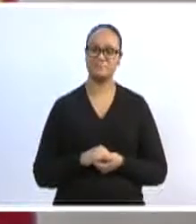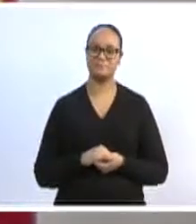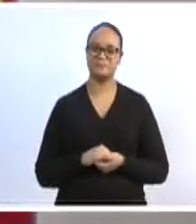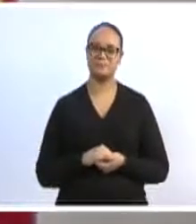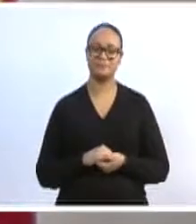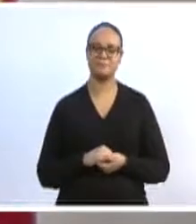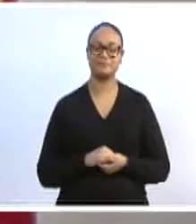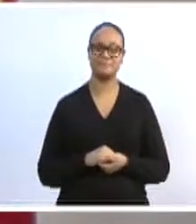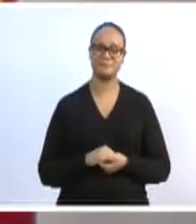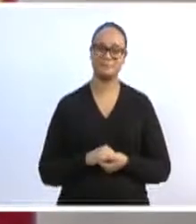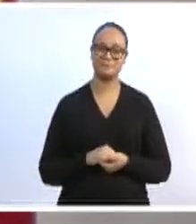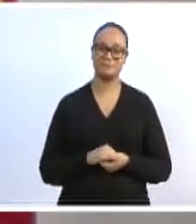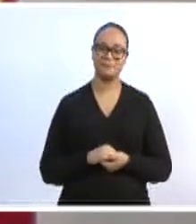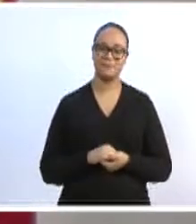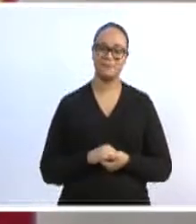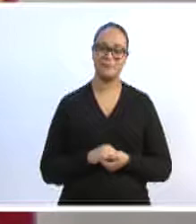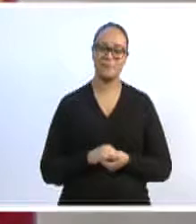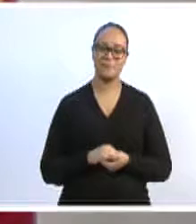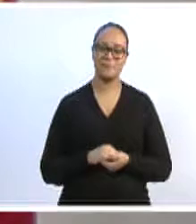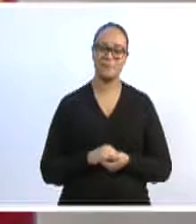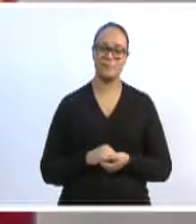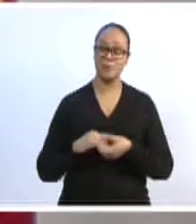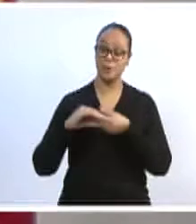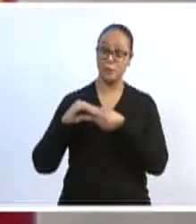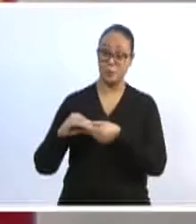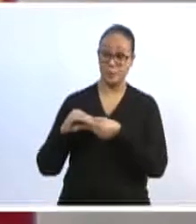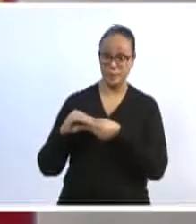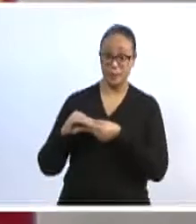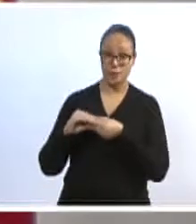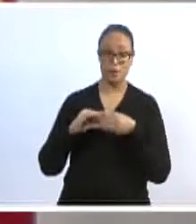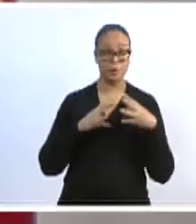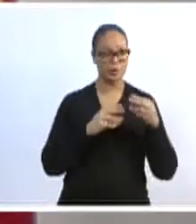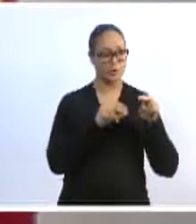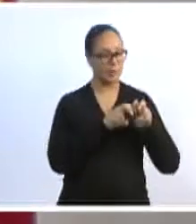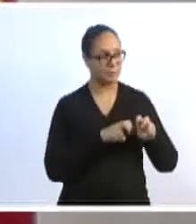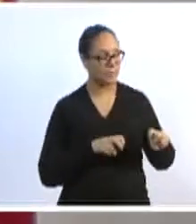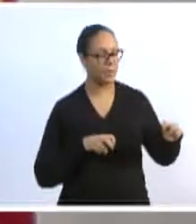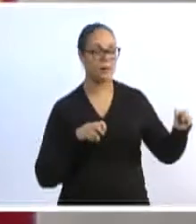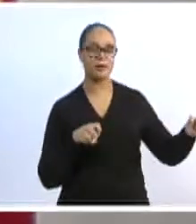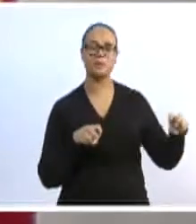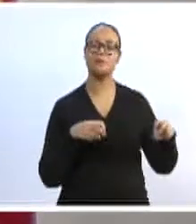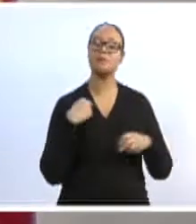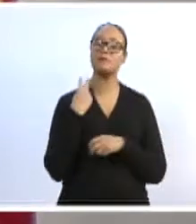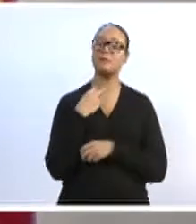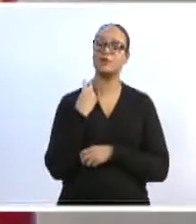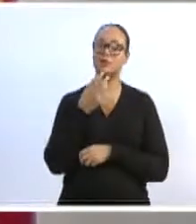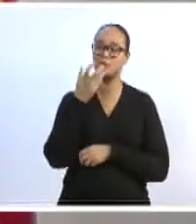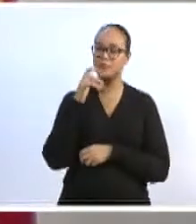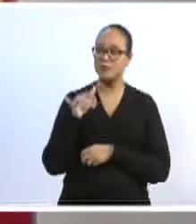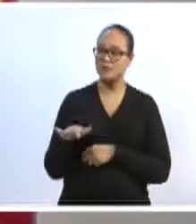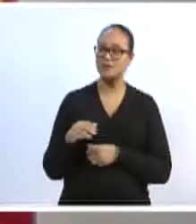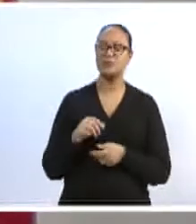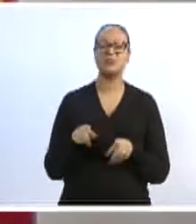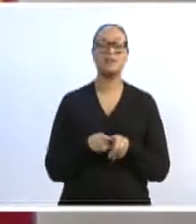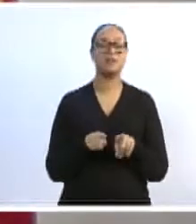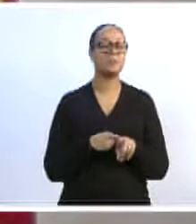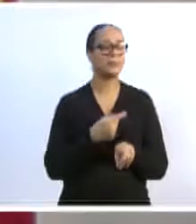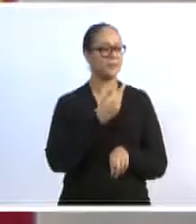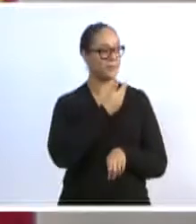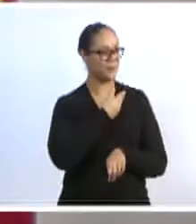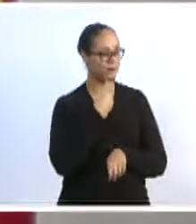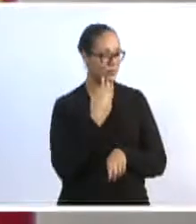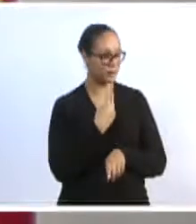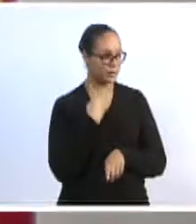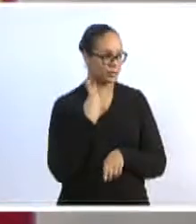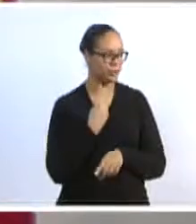legislativa ao cumprimentá lo complementou da mesa diretora o comprimento vereadores mirins cumprimento dos colegas vereadores